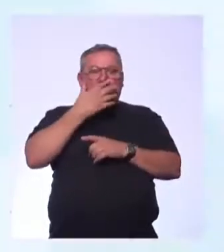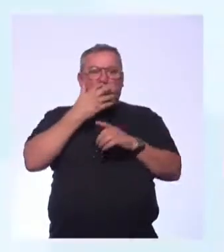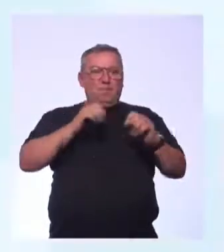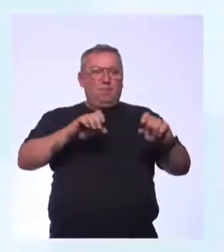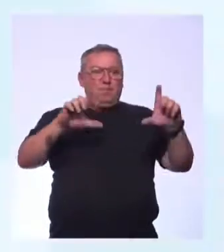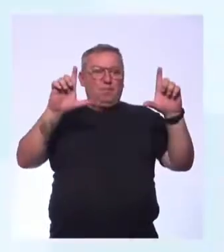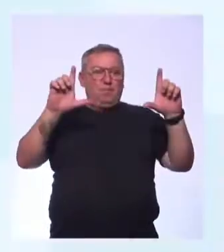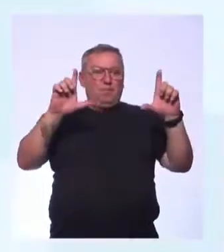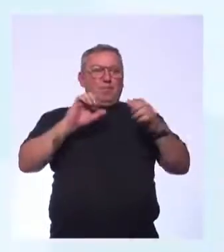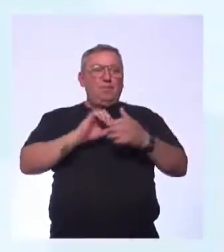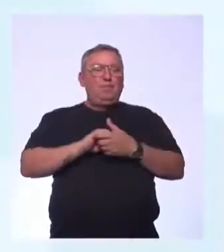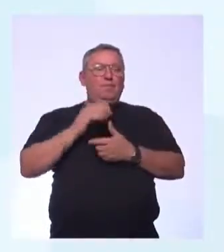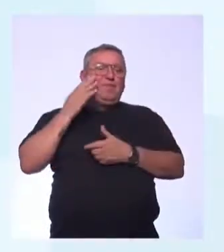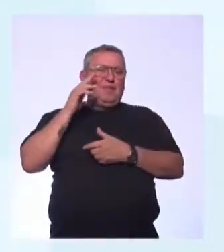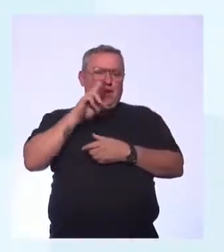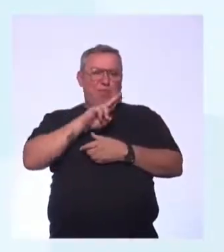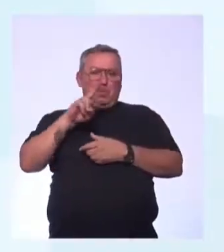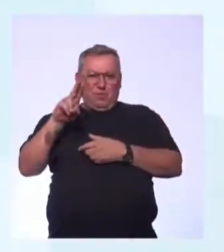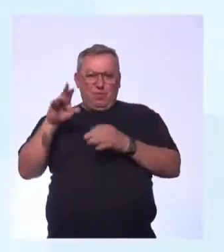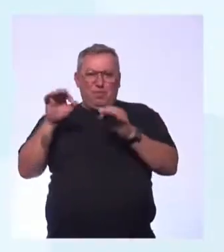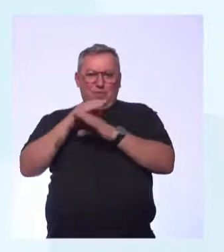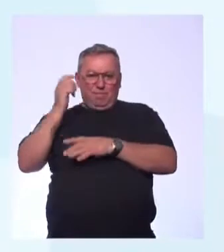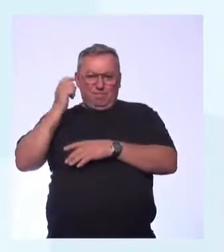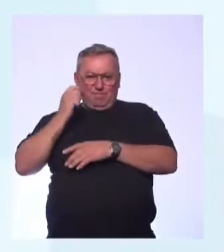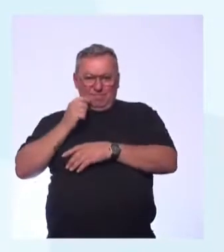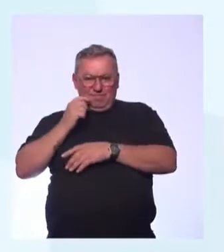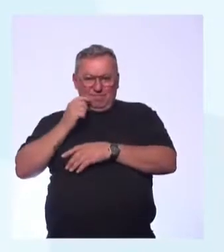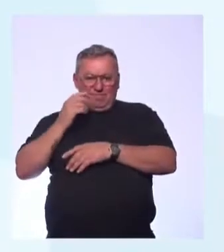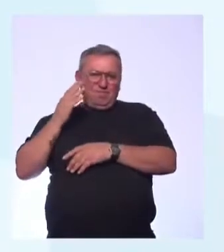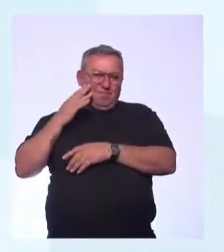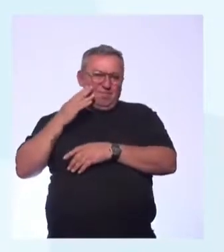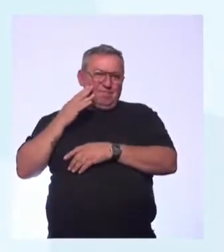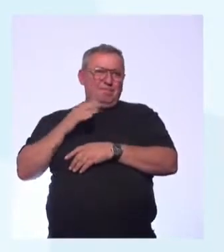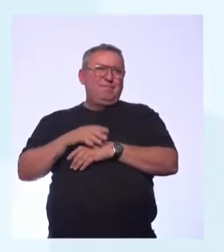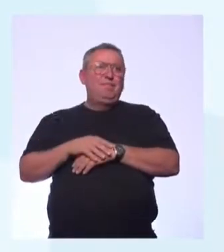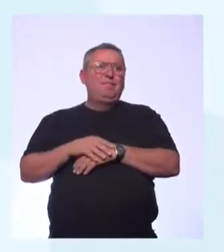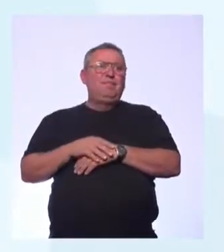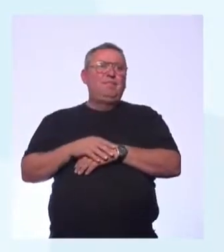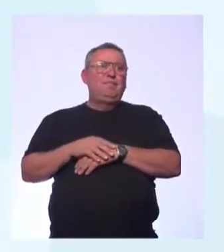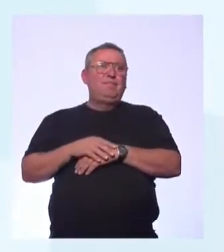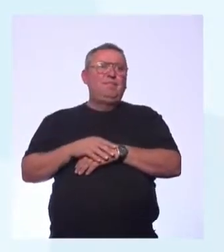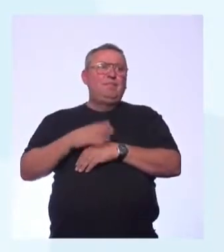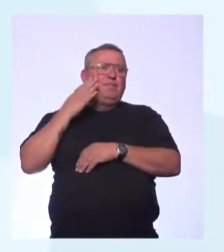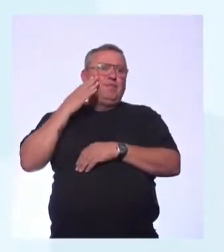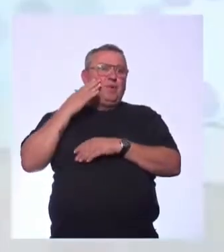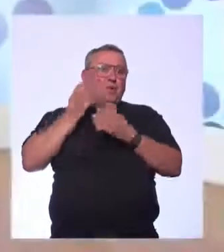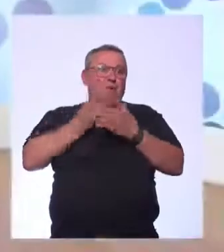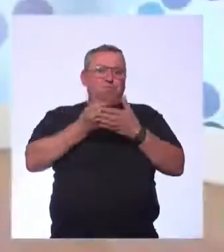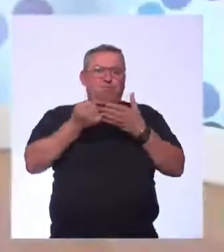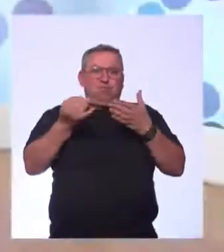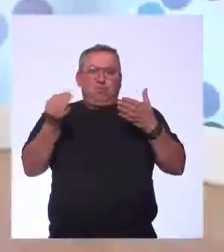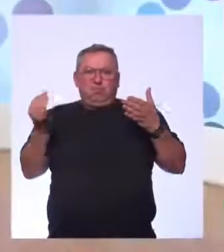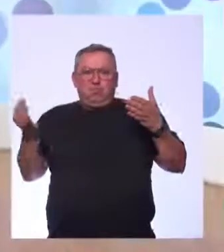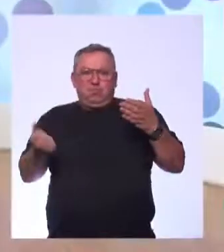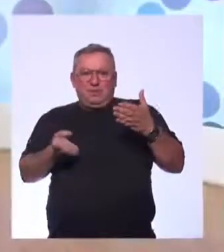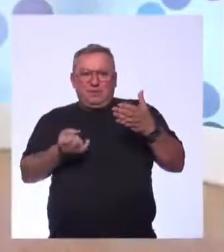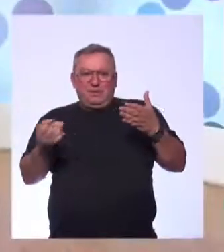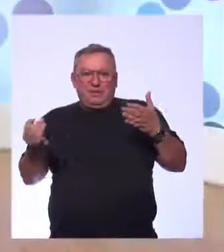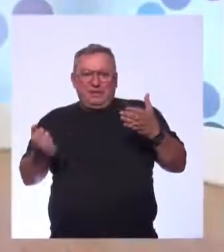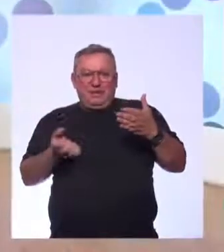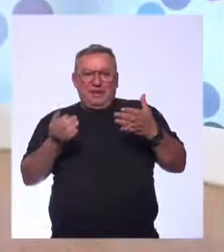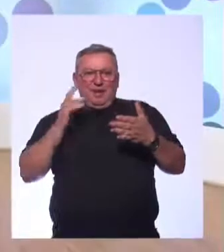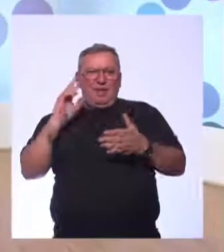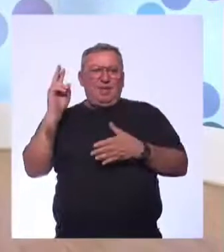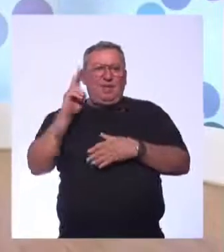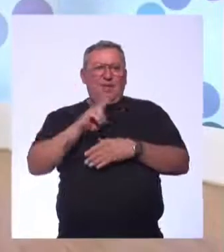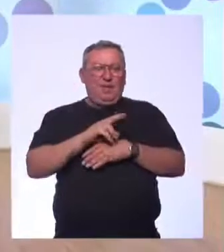para vocês. Você sabe o nome completo de Dom Pedro I, professor Carlos? Eu não sabia. Eu sei que é gigante. É bem grande. Então, ó, eu vou